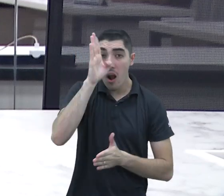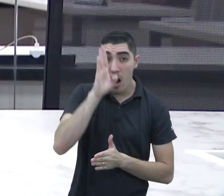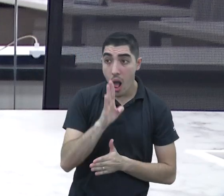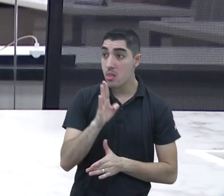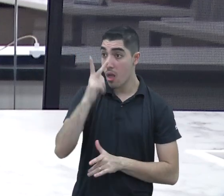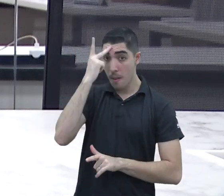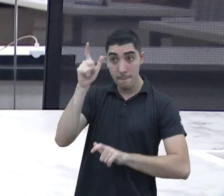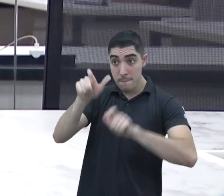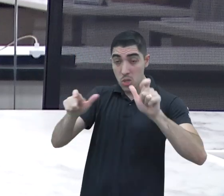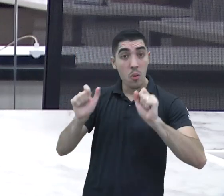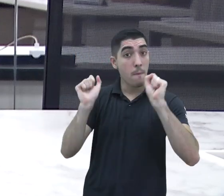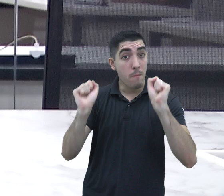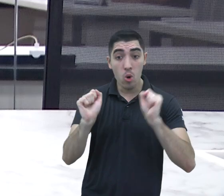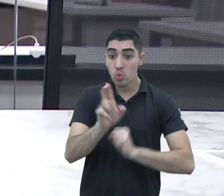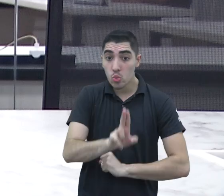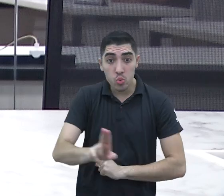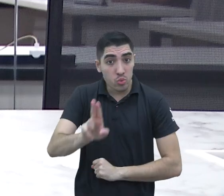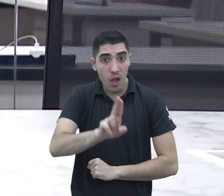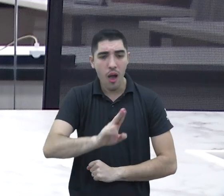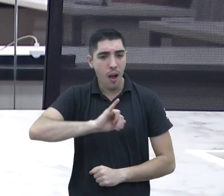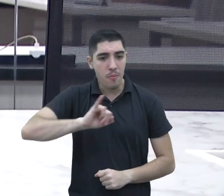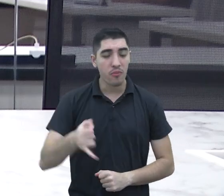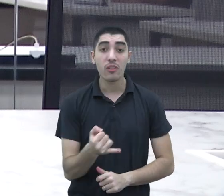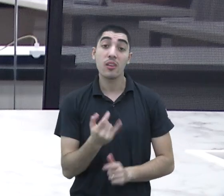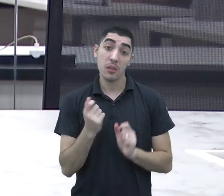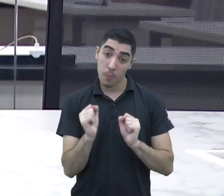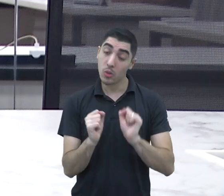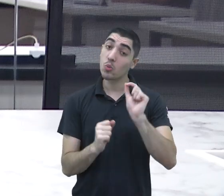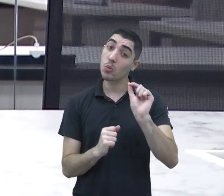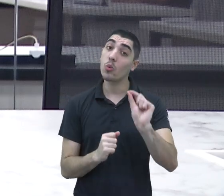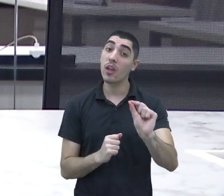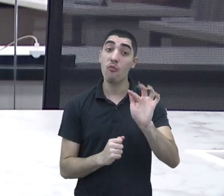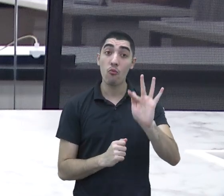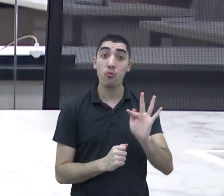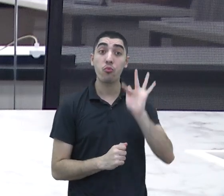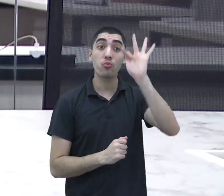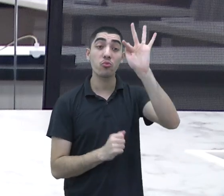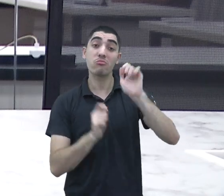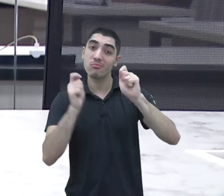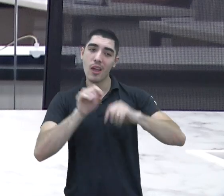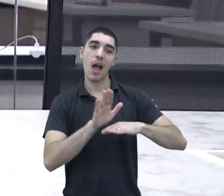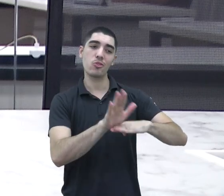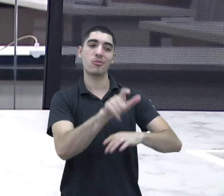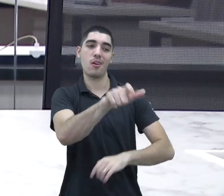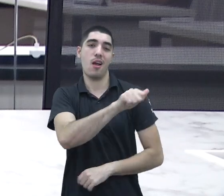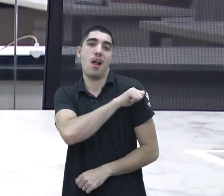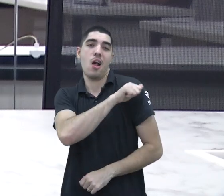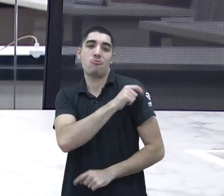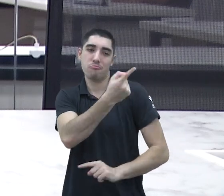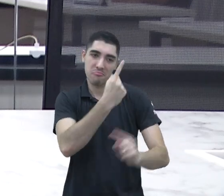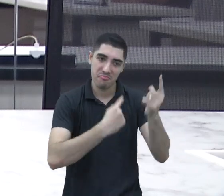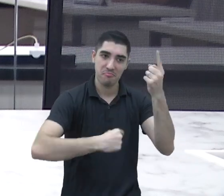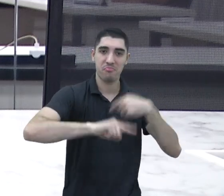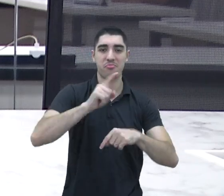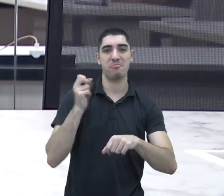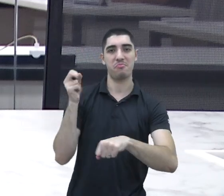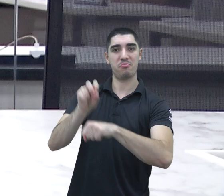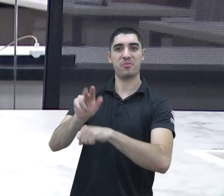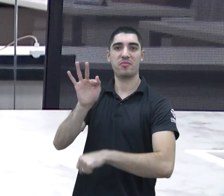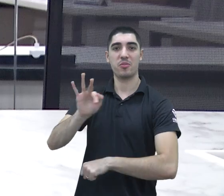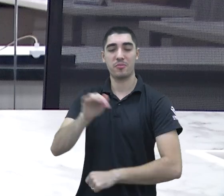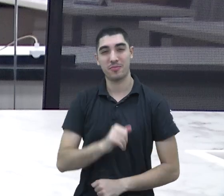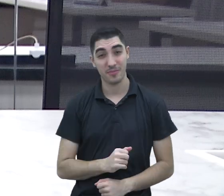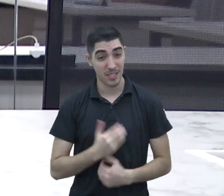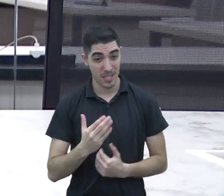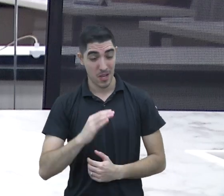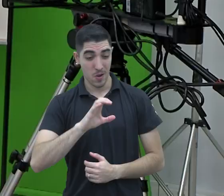redes sociais para que todo mundo possa usufruir é colocar uma sementinha que no futuro, quem sabe a gente está ajudando aí mais um aluno a realizar o